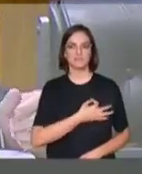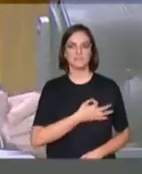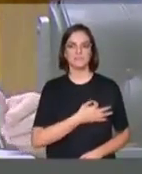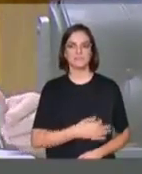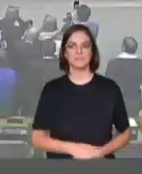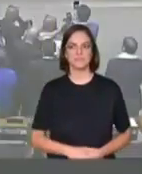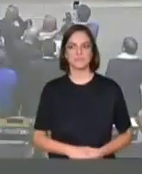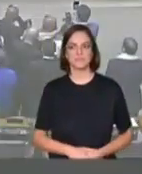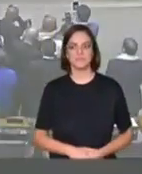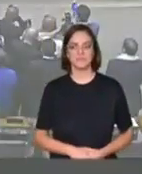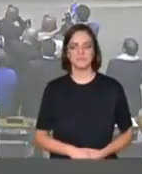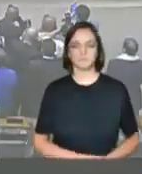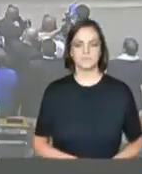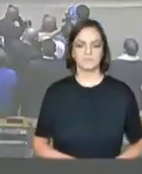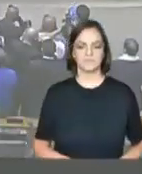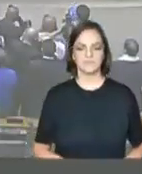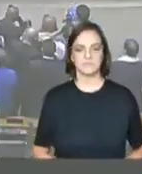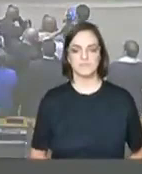senador Randolfo.